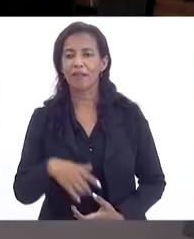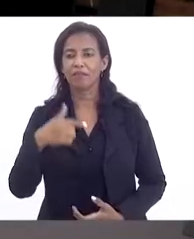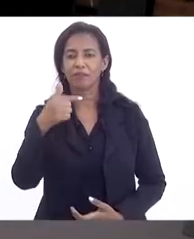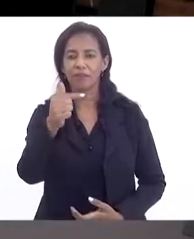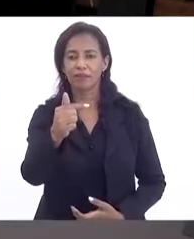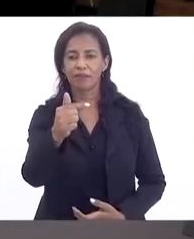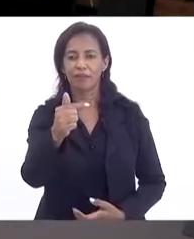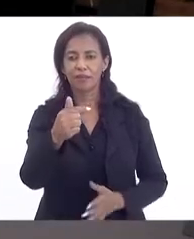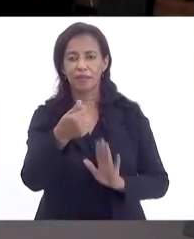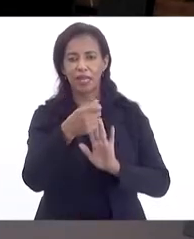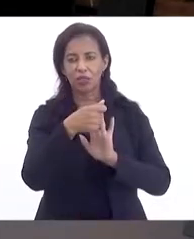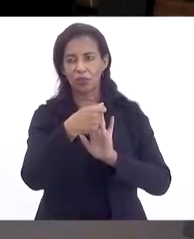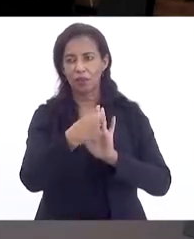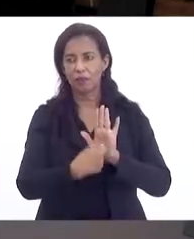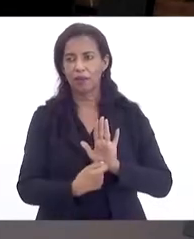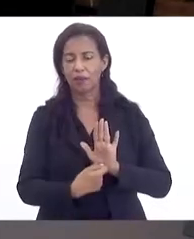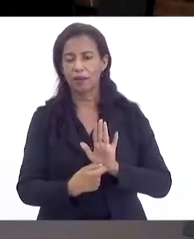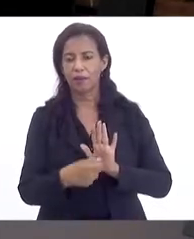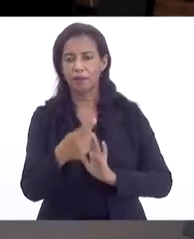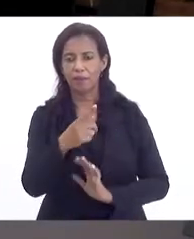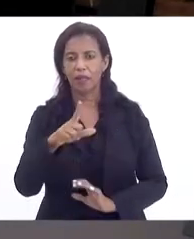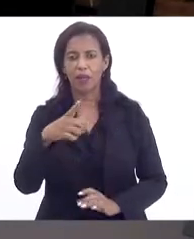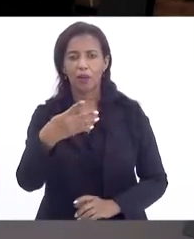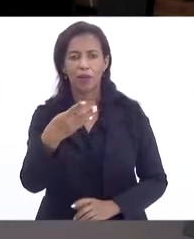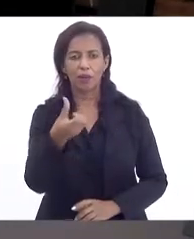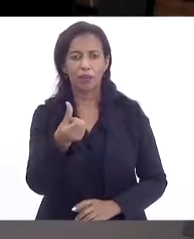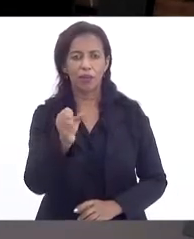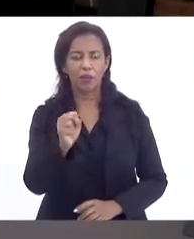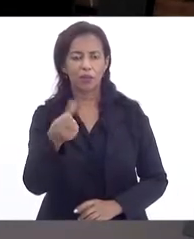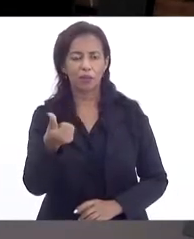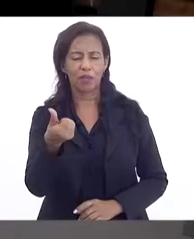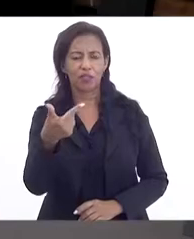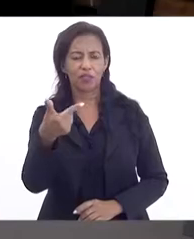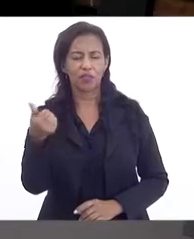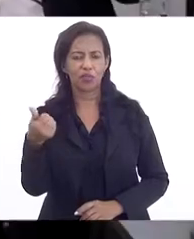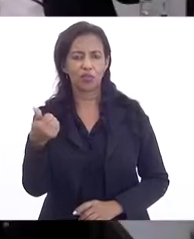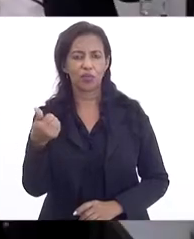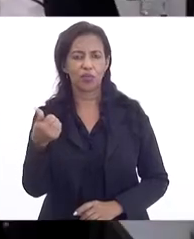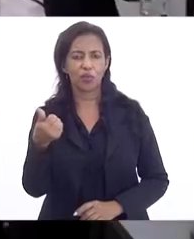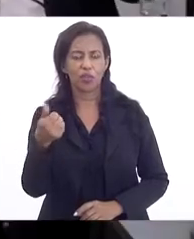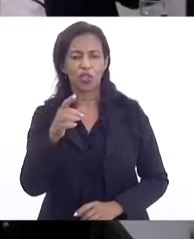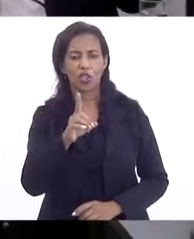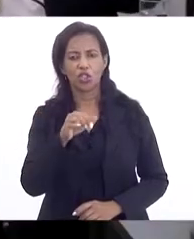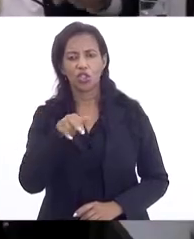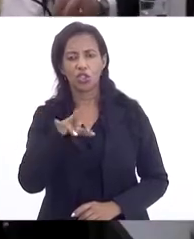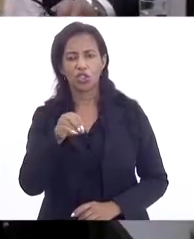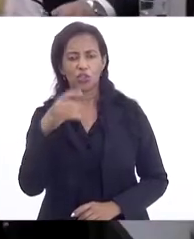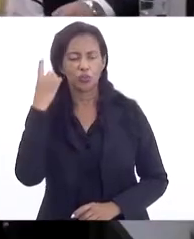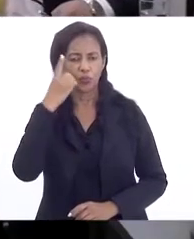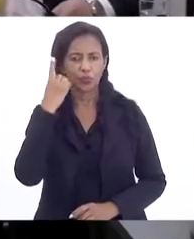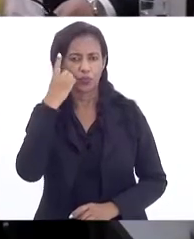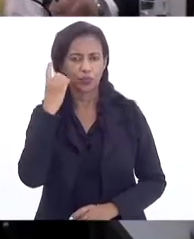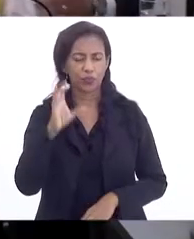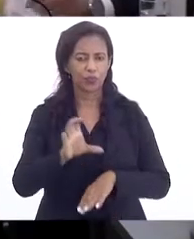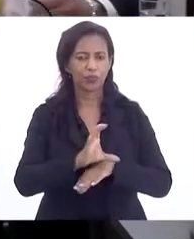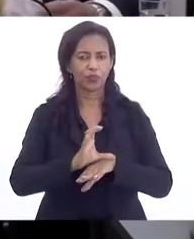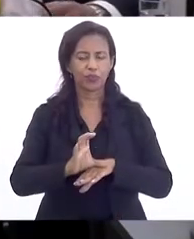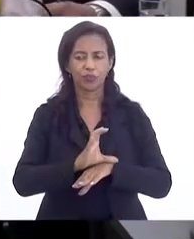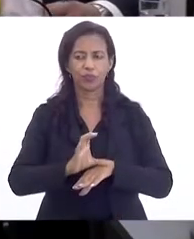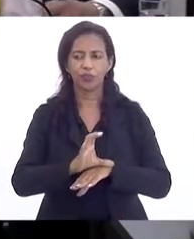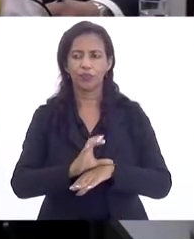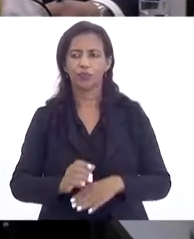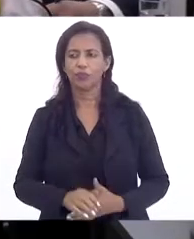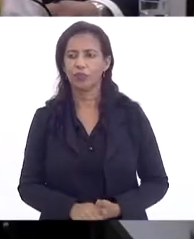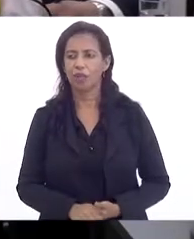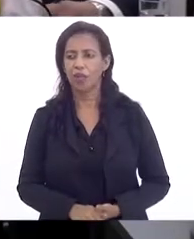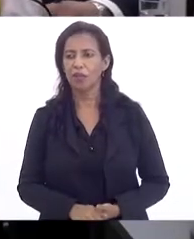7º da pauta. Projeto de lei 4686-2021, autoria do deputado Marcelo Dino, parecer pela constitucionalidade.